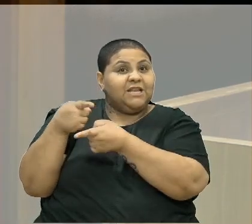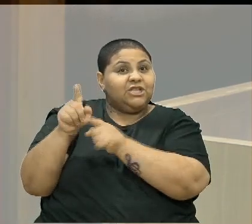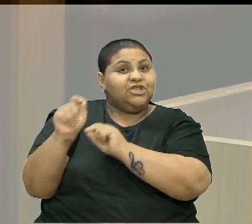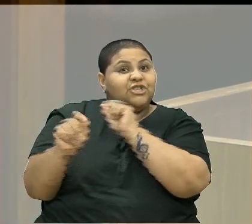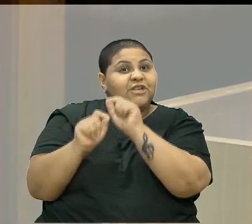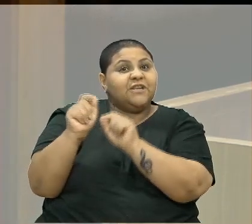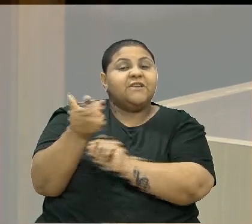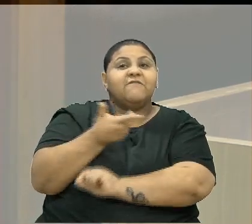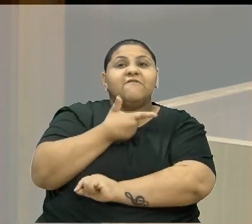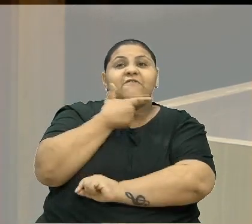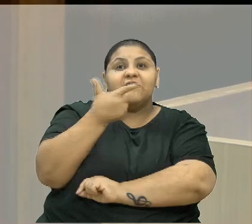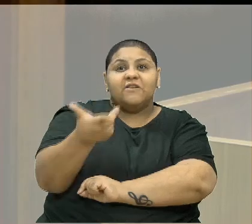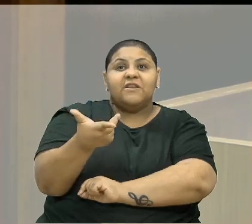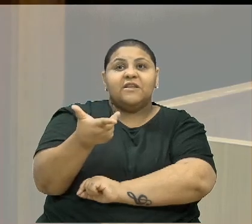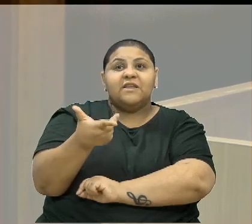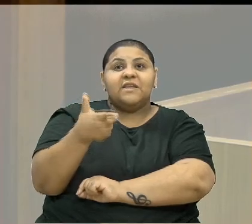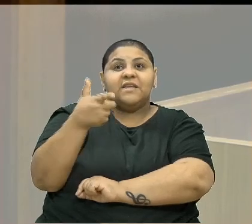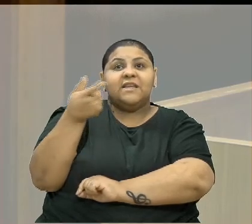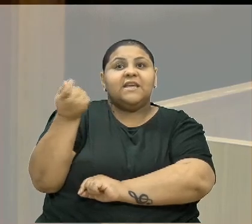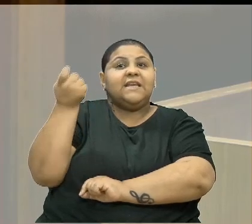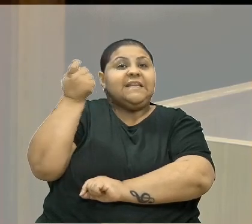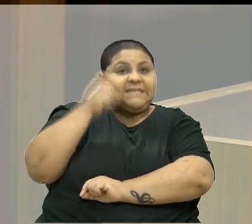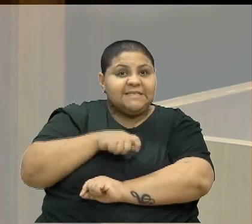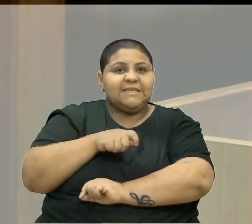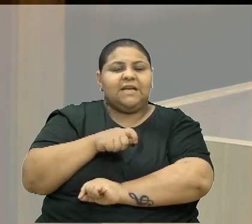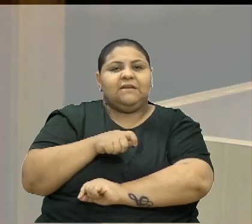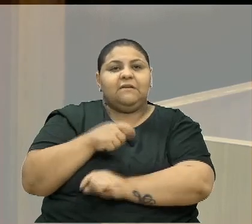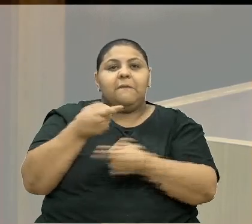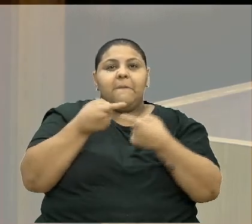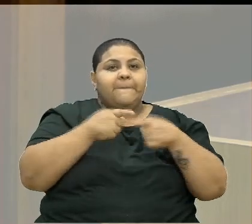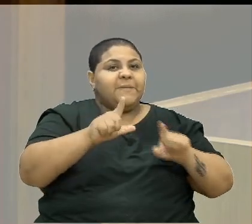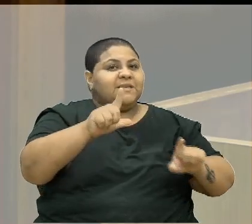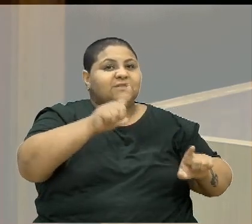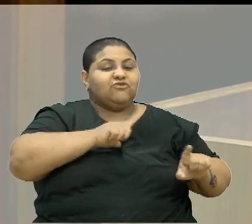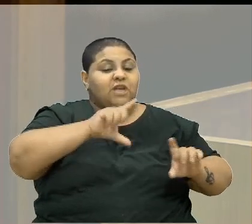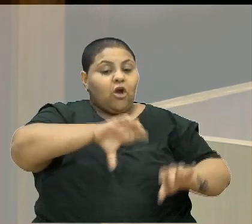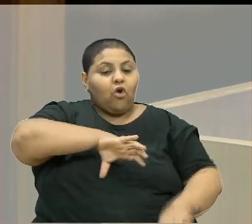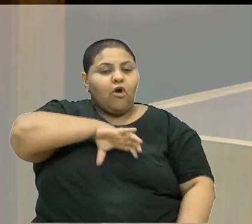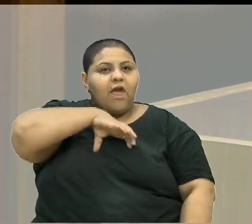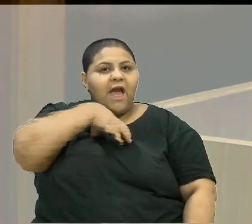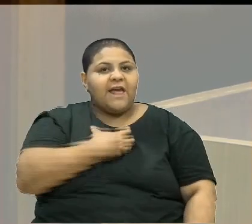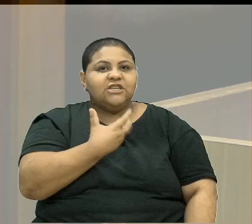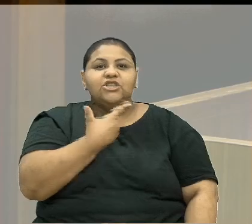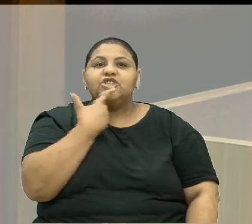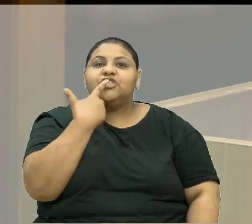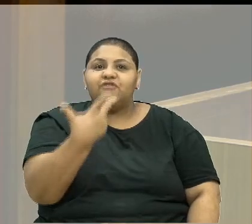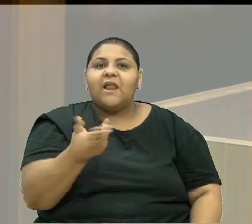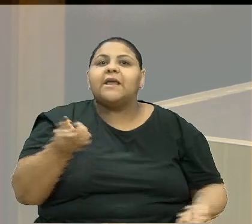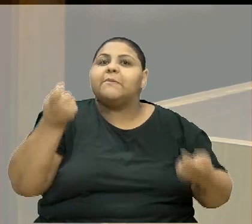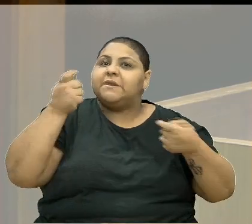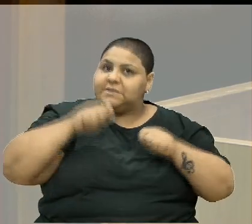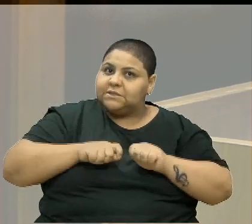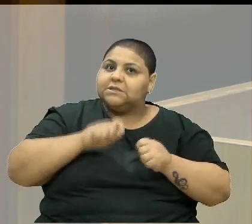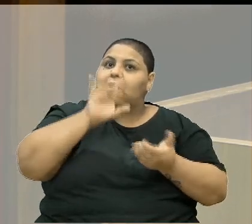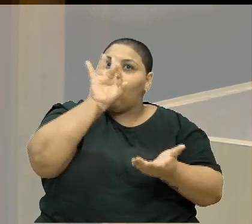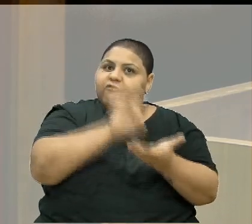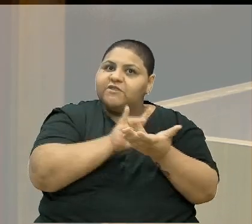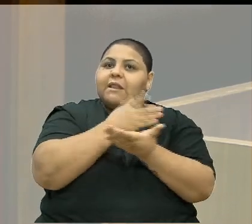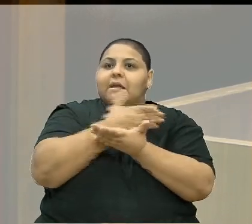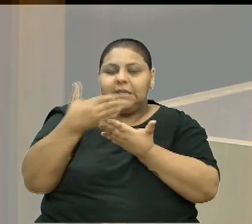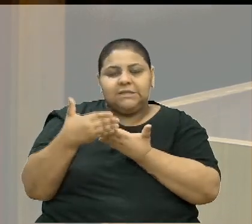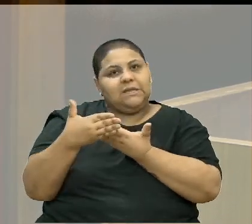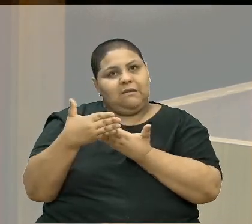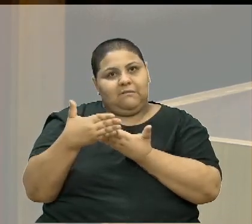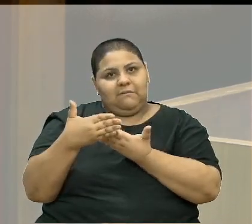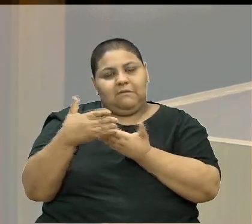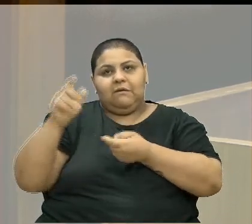fala coisas que seriam necessárias serem feitas, mas que não tem a coragem de dizer que elas precisam ser feitas.